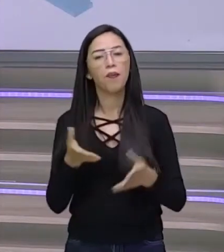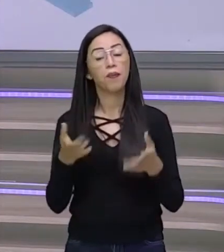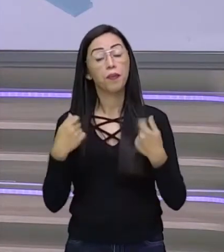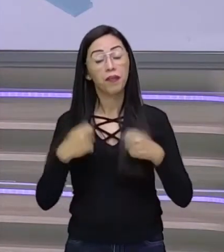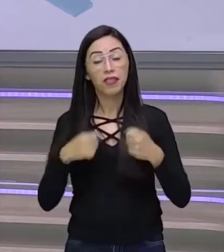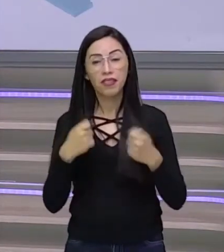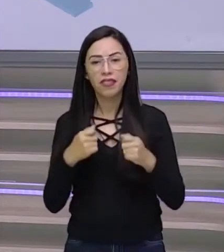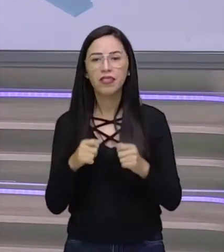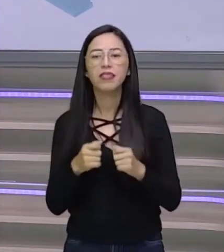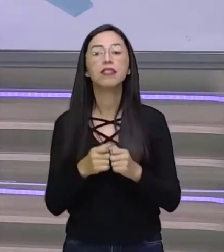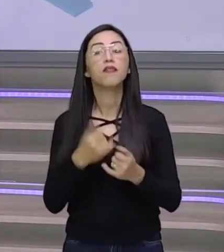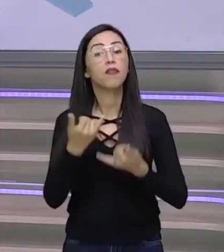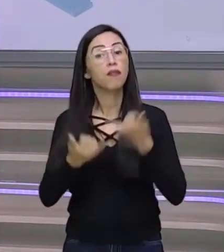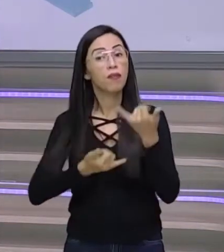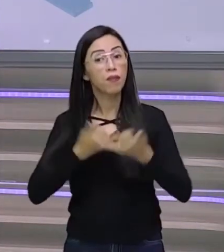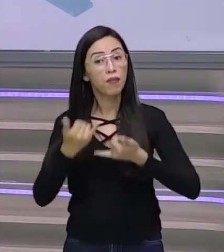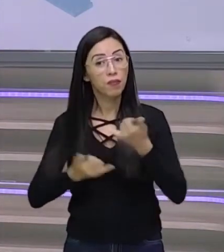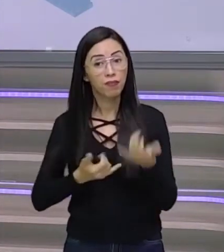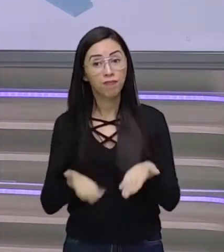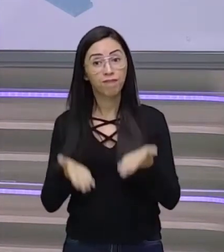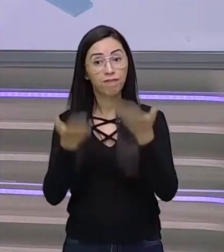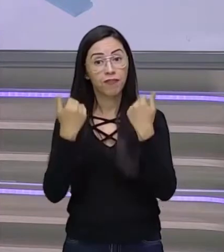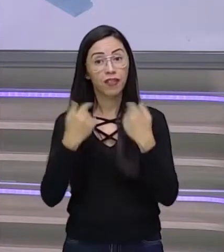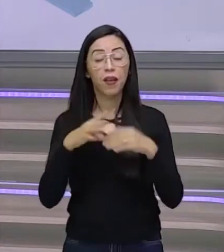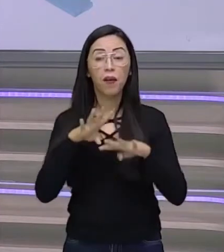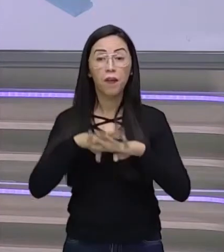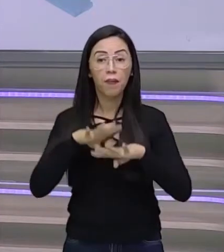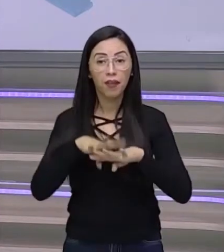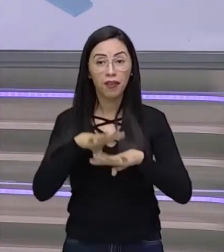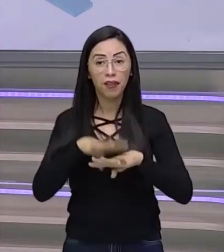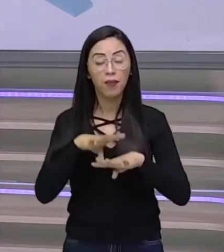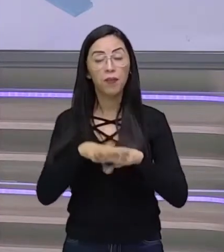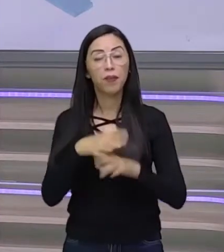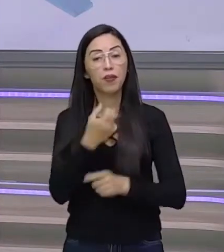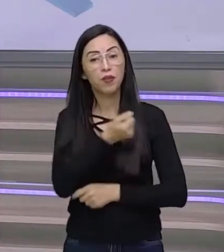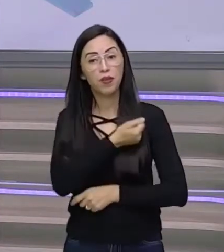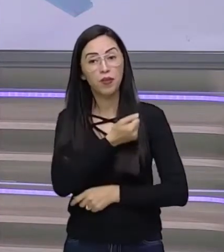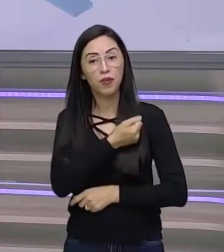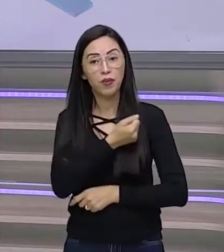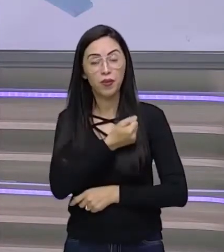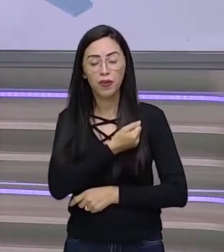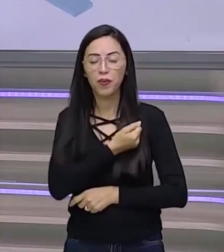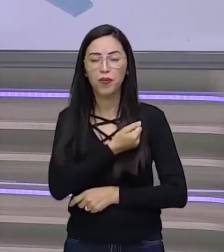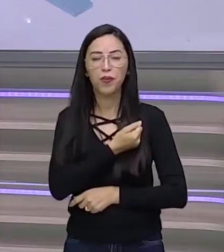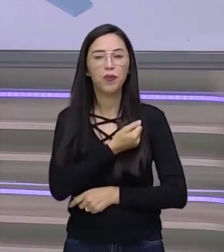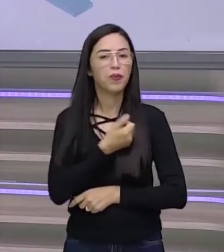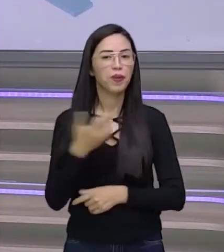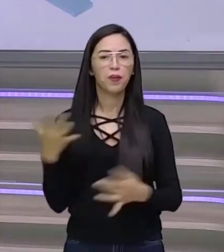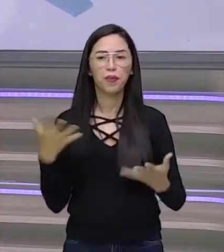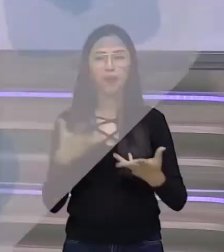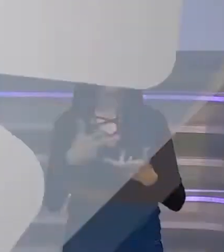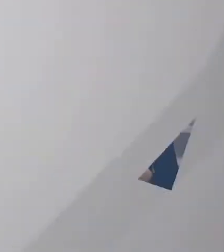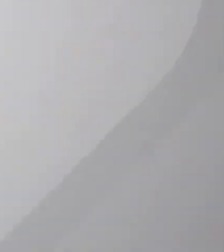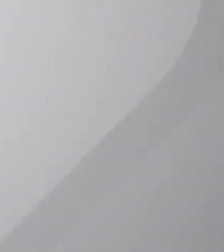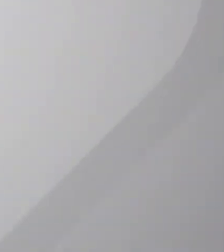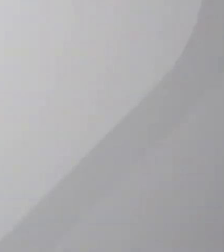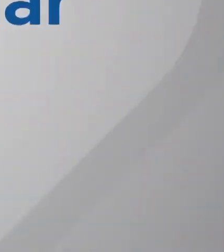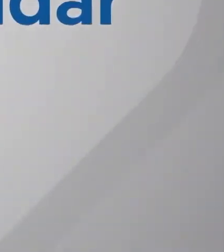você e vamos brincar de matemática, brincar com os números. Oh, coisa gostosa, crianças, vamos lá brincar.